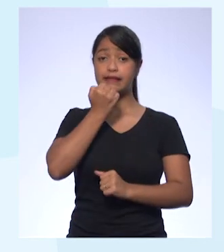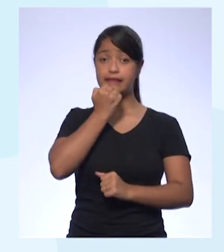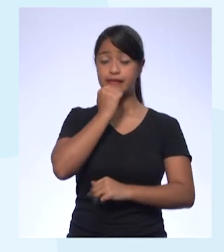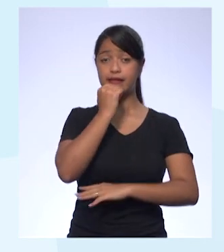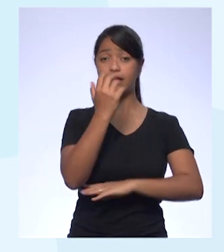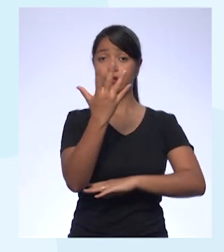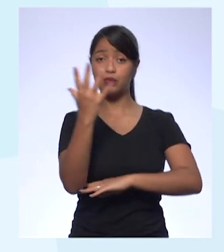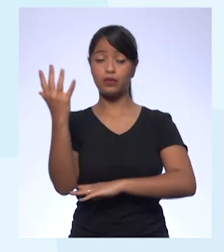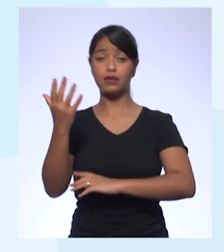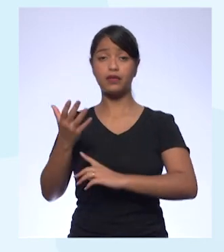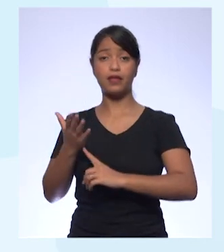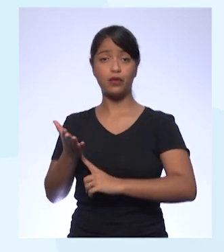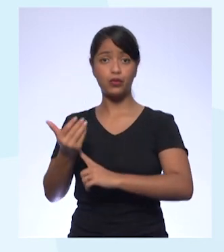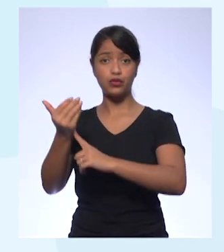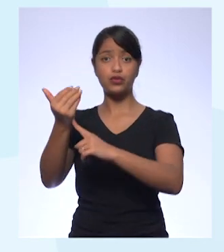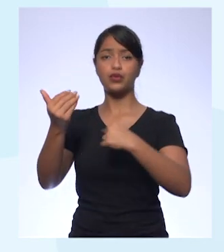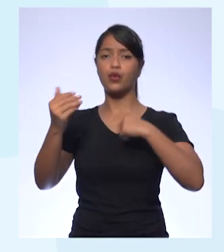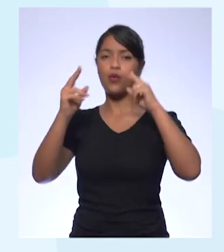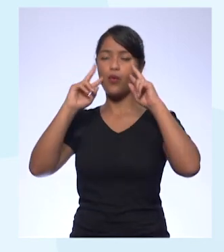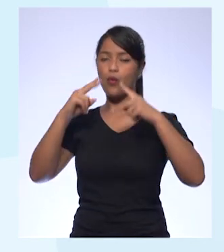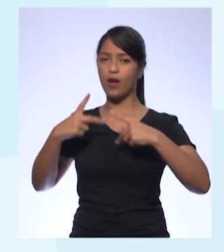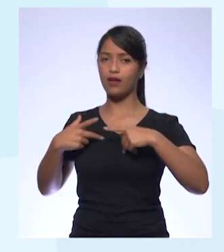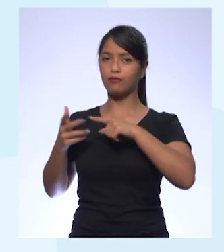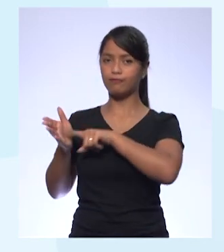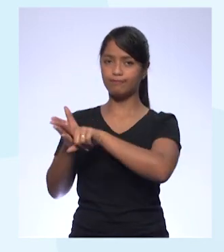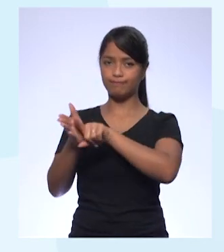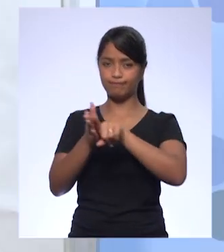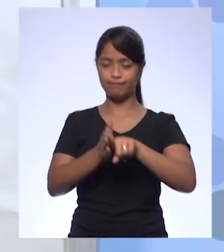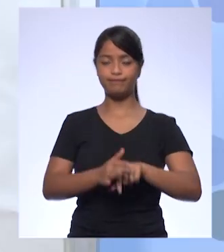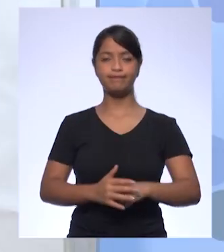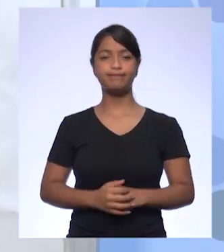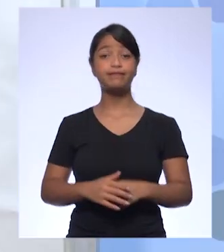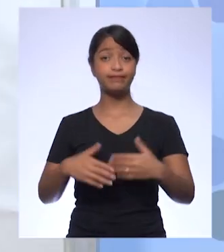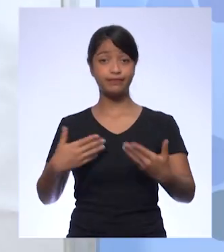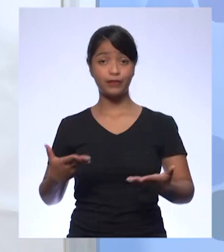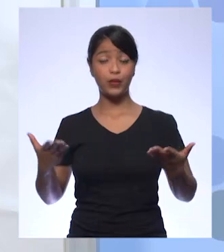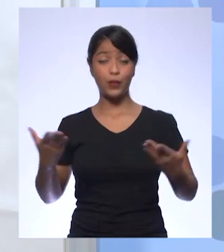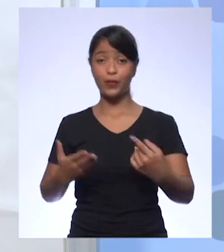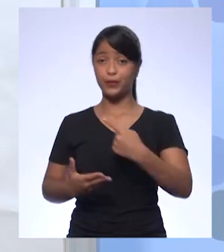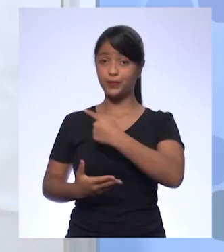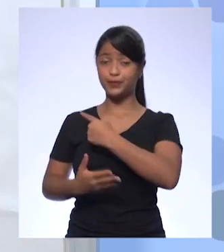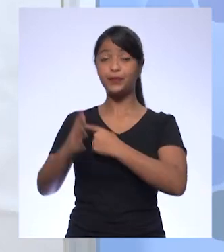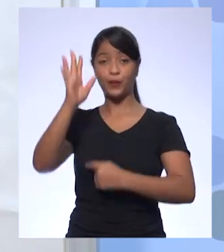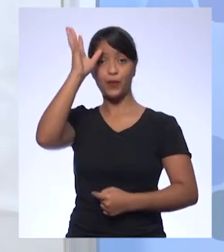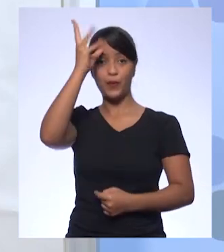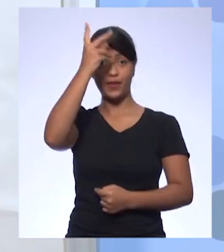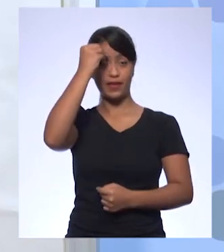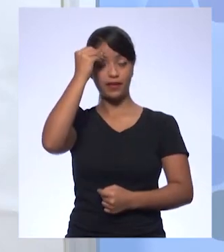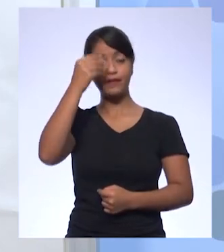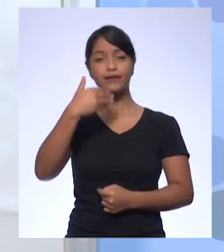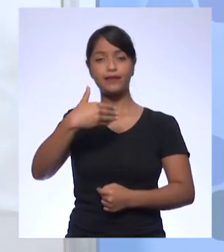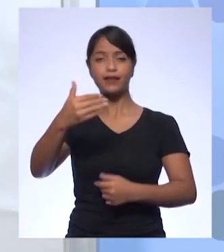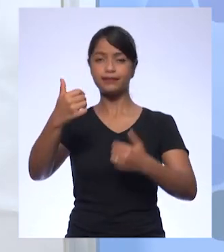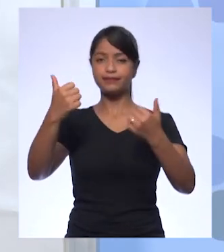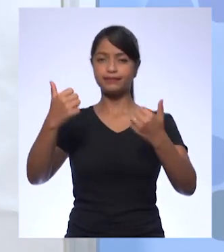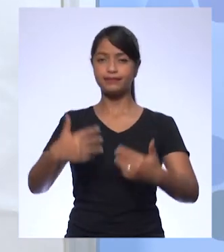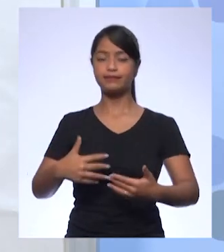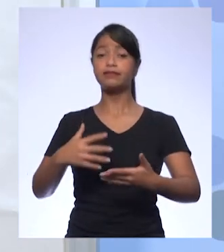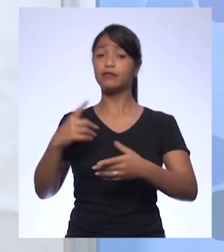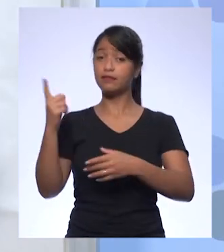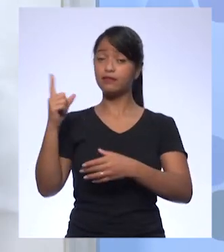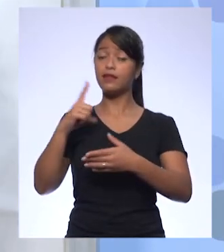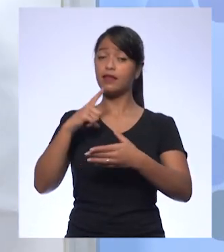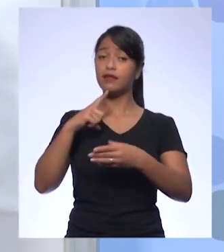suas tecnologias. Então nós vamos trabalhar hoje essa competência aí que ela abrange, todo o currículo aí de ciências